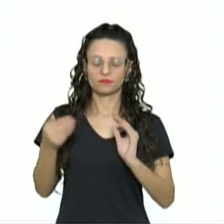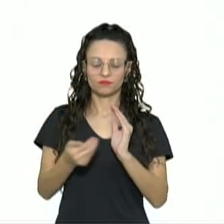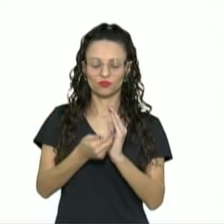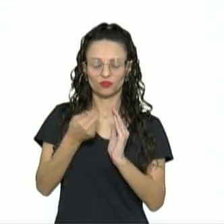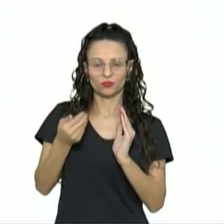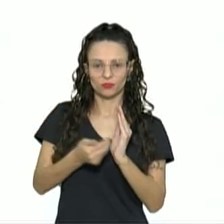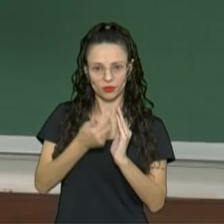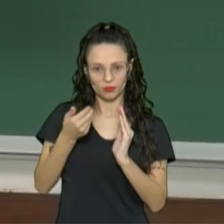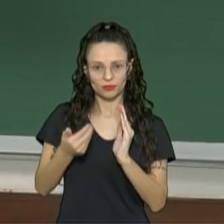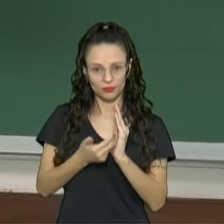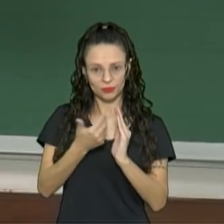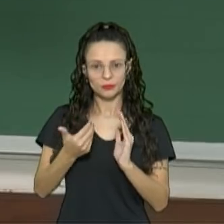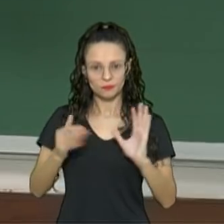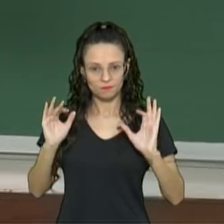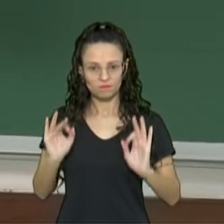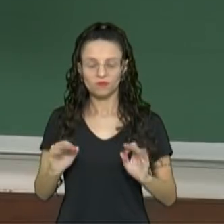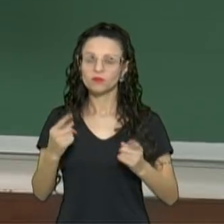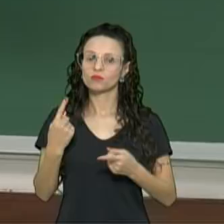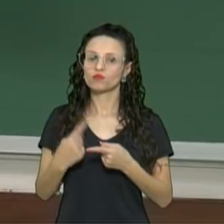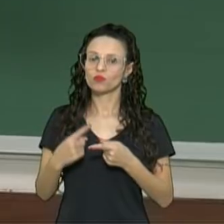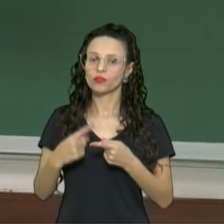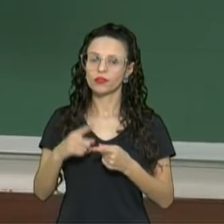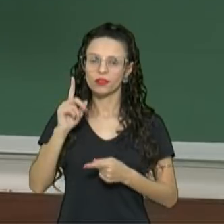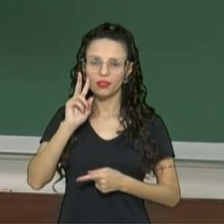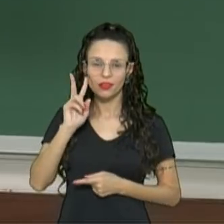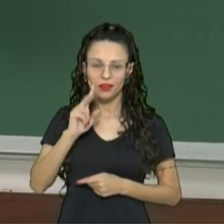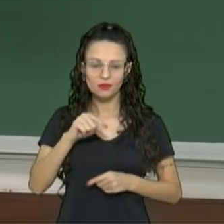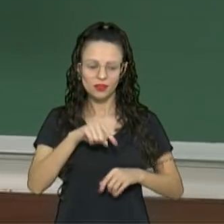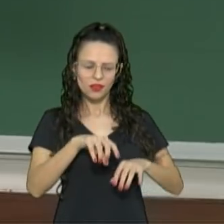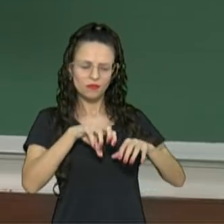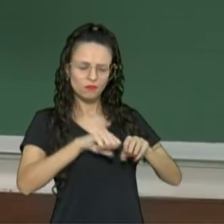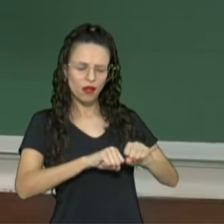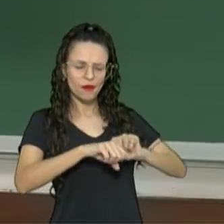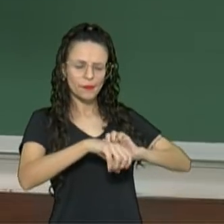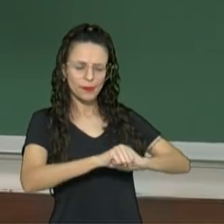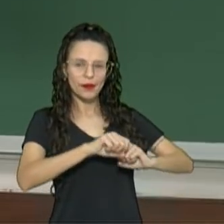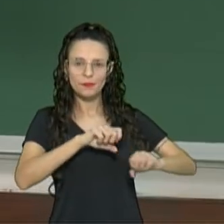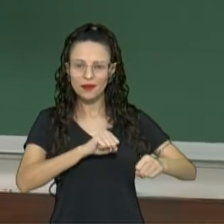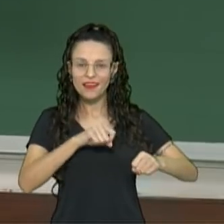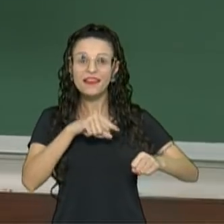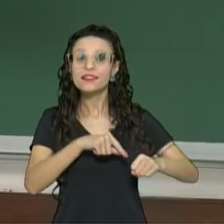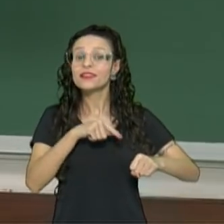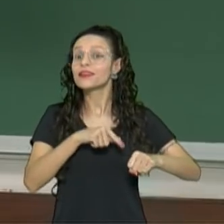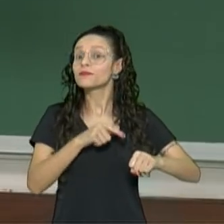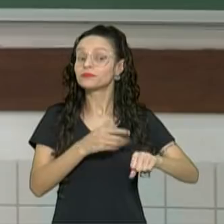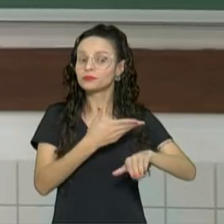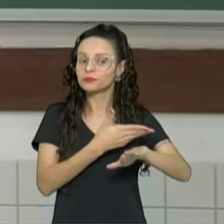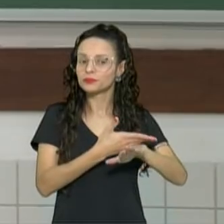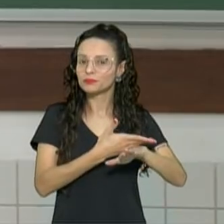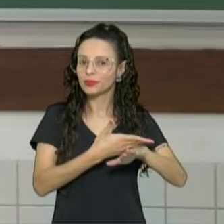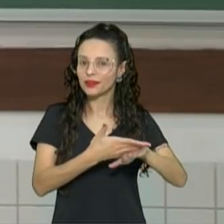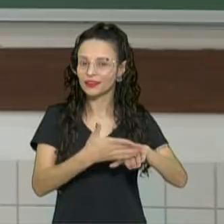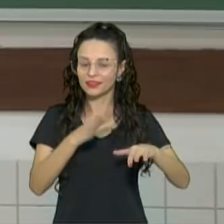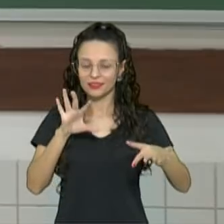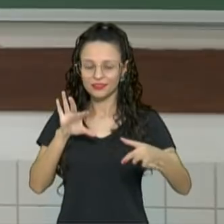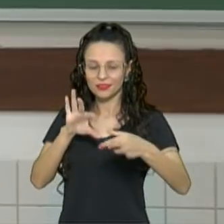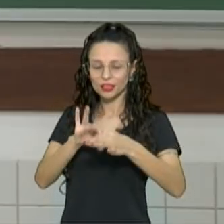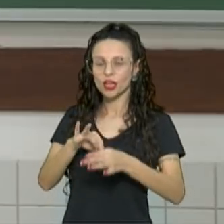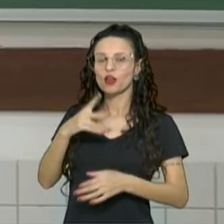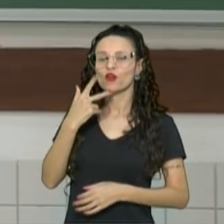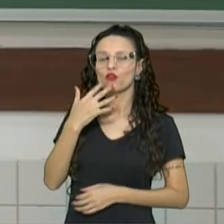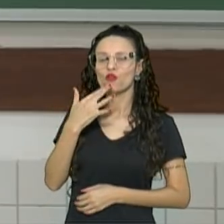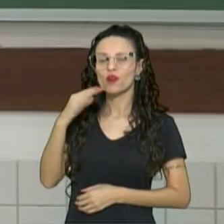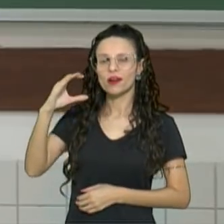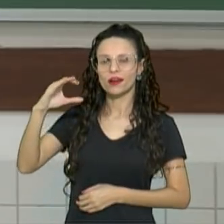né? Até porque, lembra que a tabatinga, a professora falou que é uma argila branca, né? Que lembra a cor do cal,